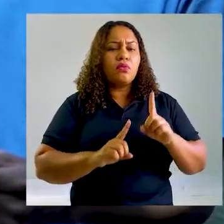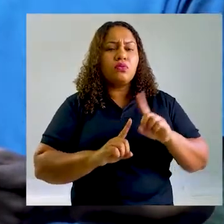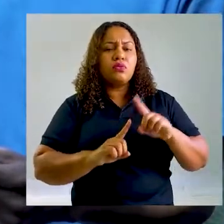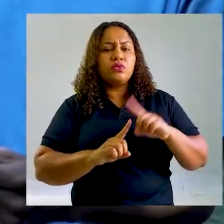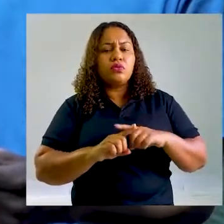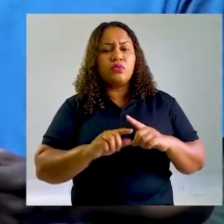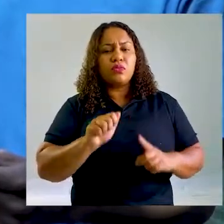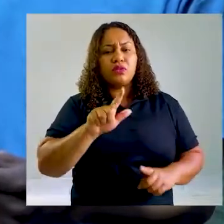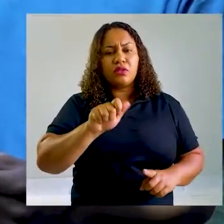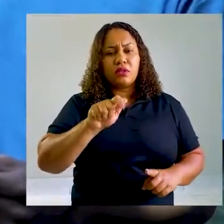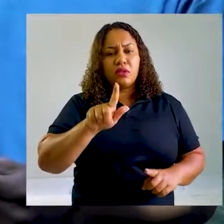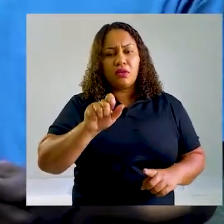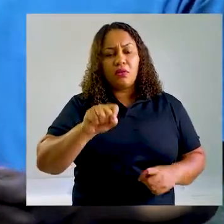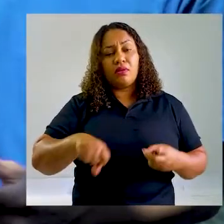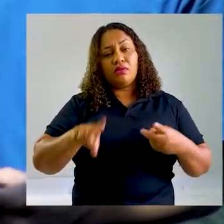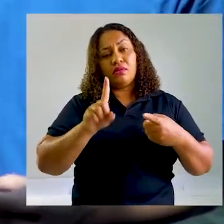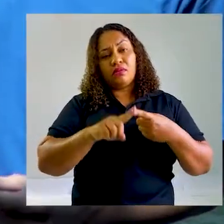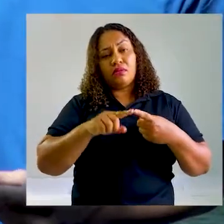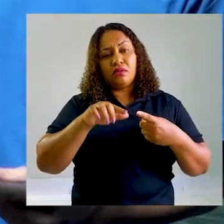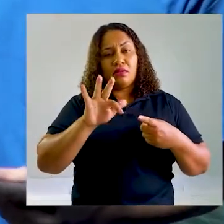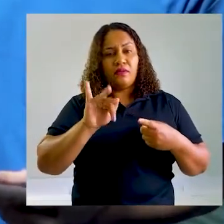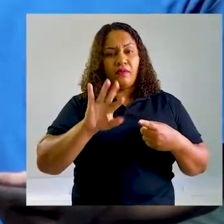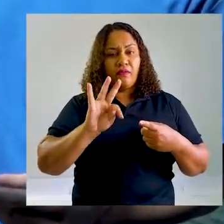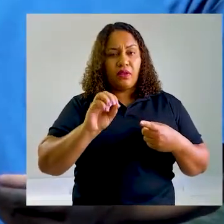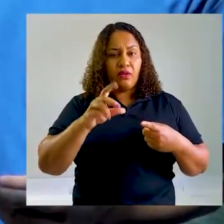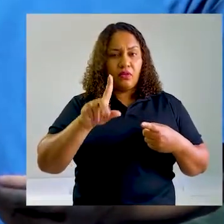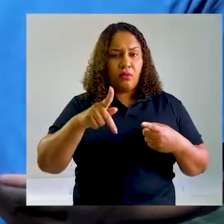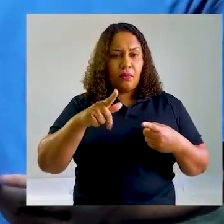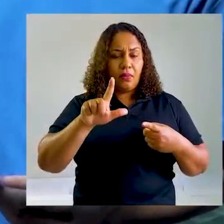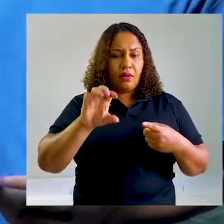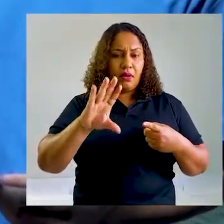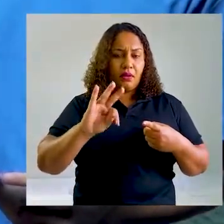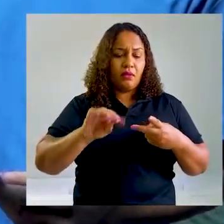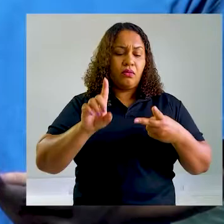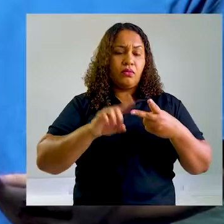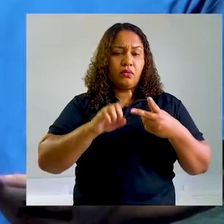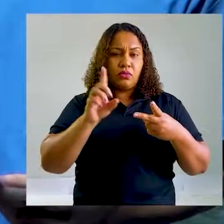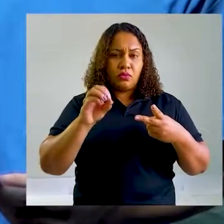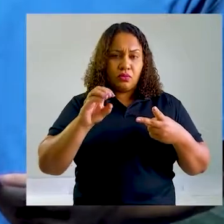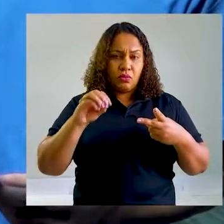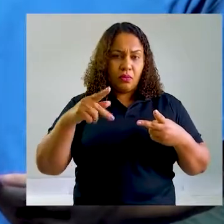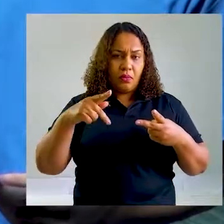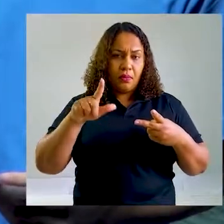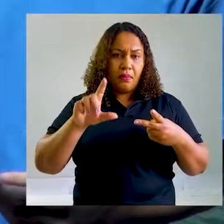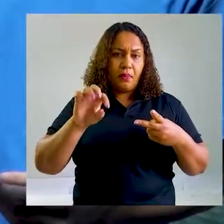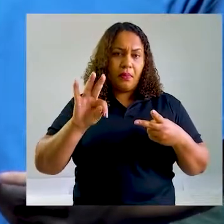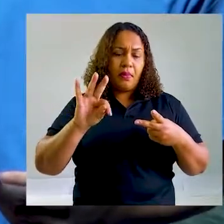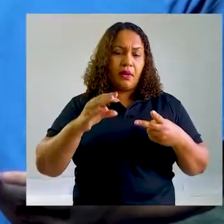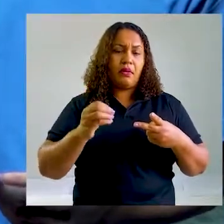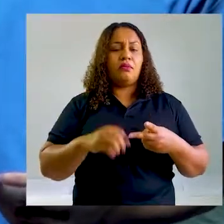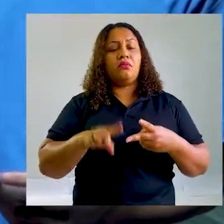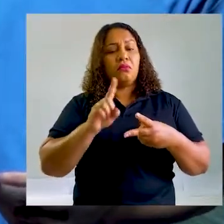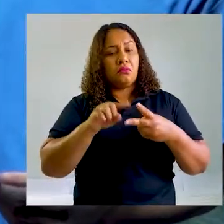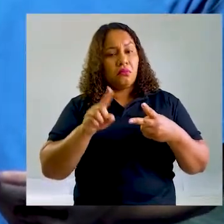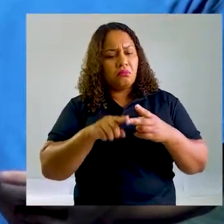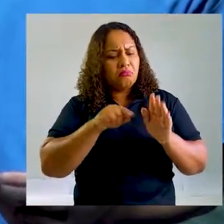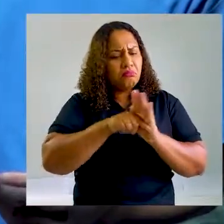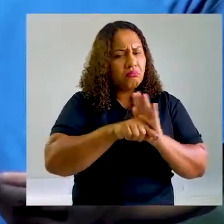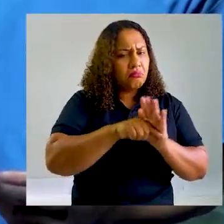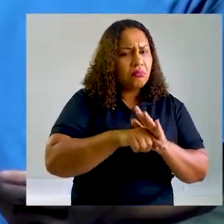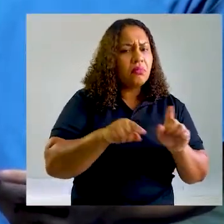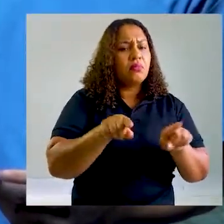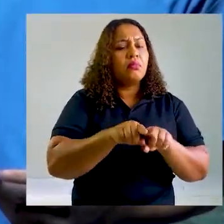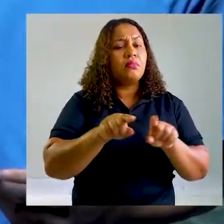de fitoplâncton e de zooplâncton também. Então a ideia é isso, fazer uma abordagem envolvendo aspectos vivos, né, os chamados